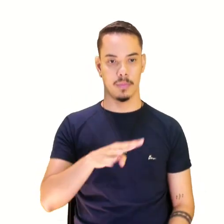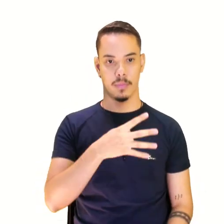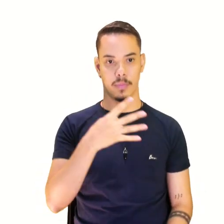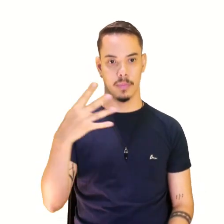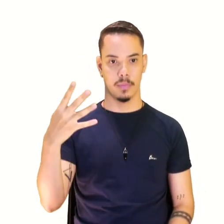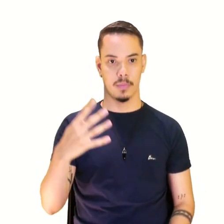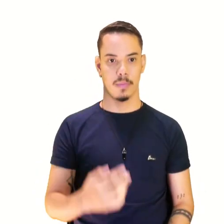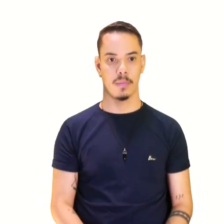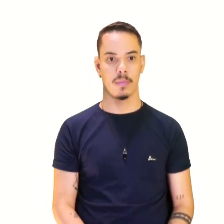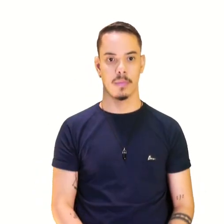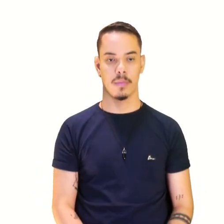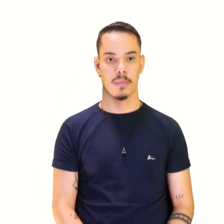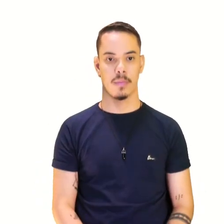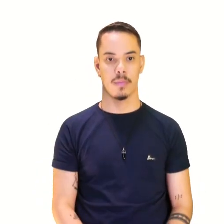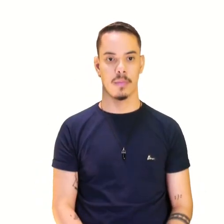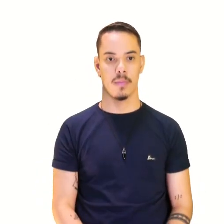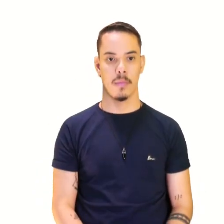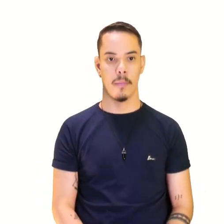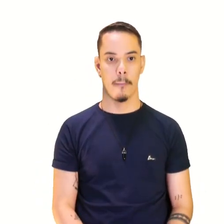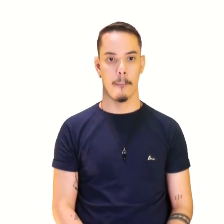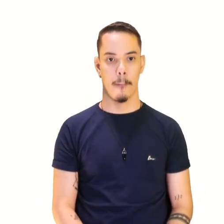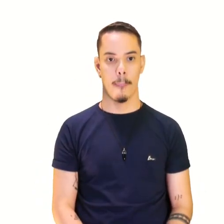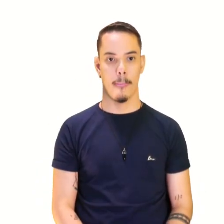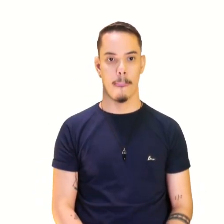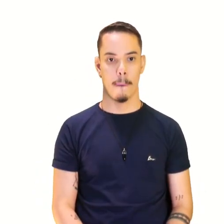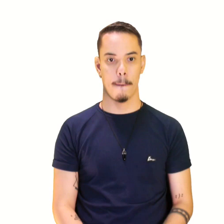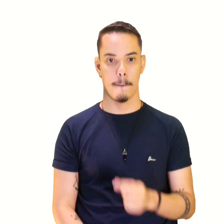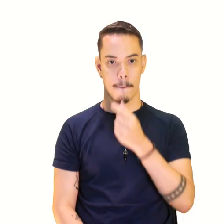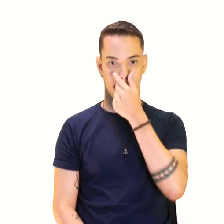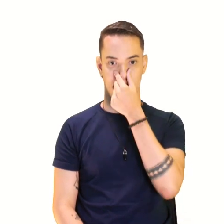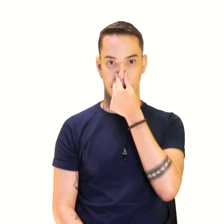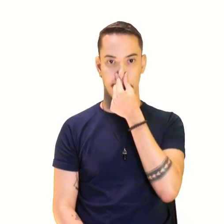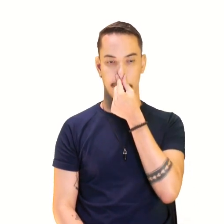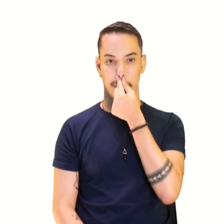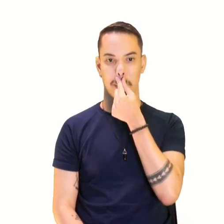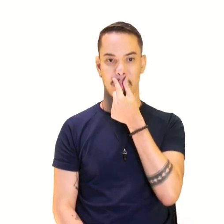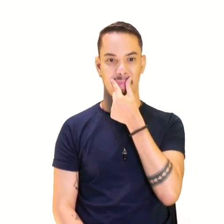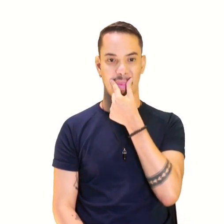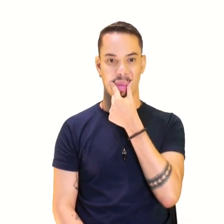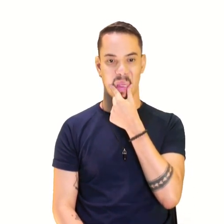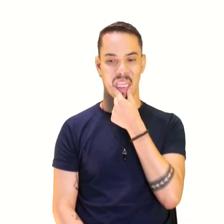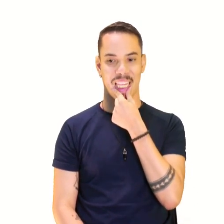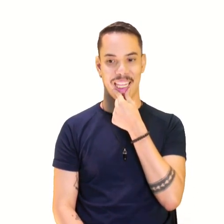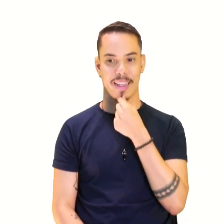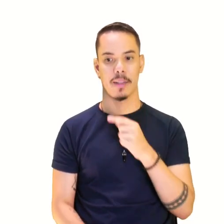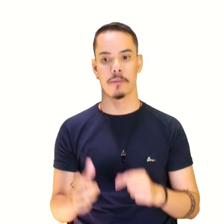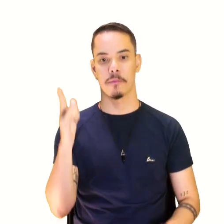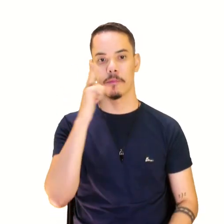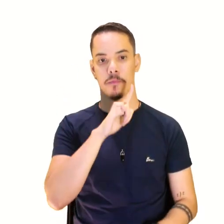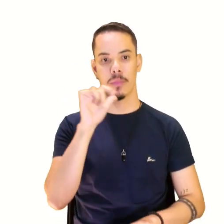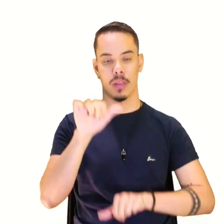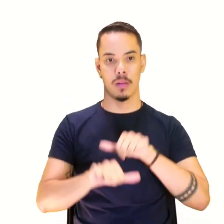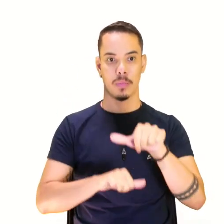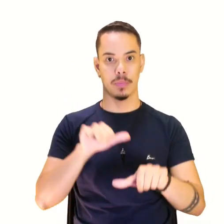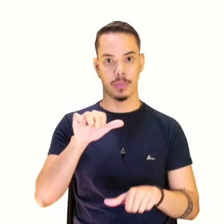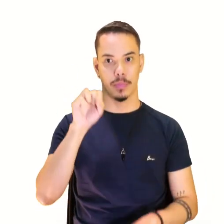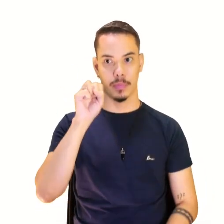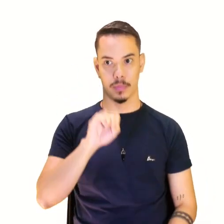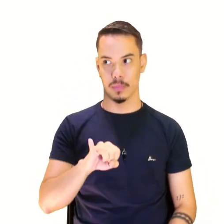Metro, decímetro, centímetros, né? Isso. Então vamos lá, a gente vai transformar aqui. Se eu